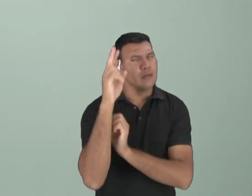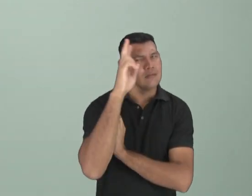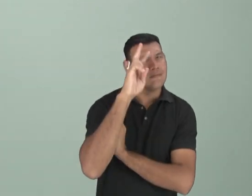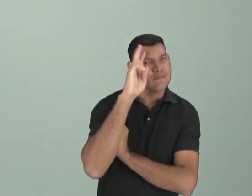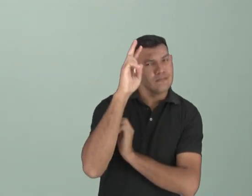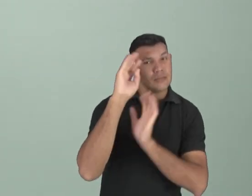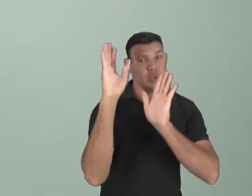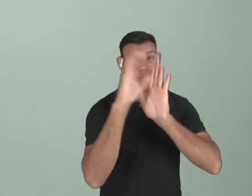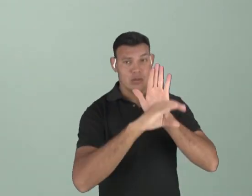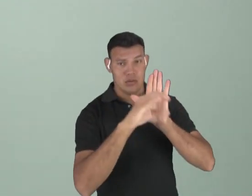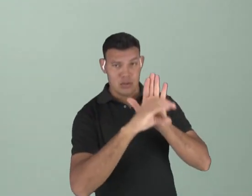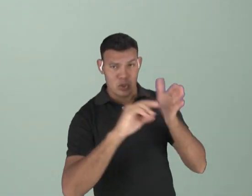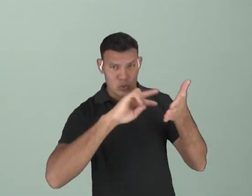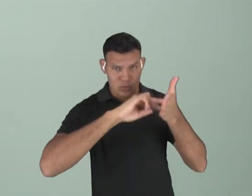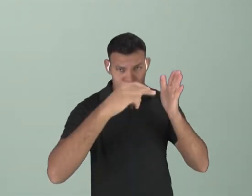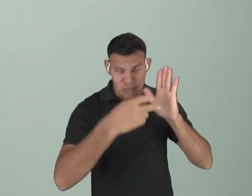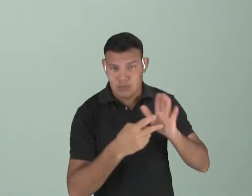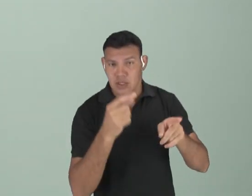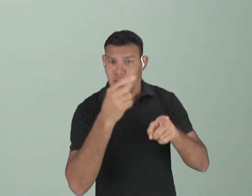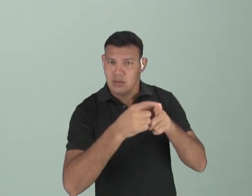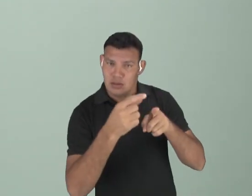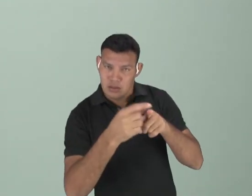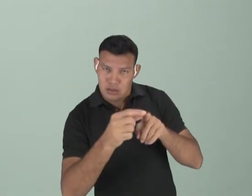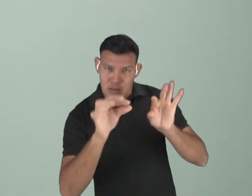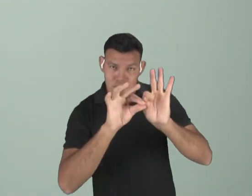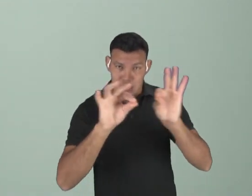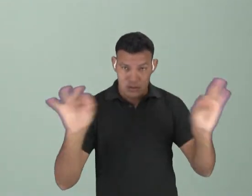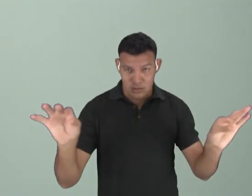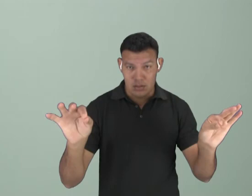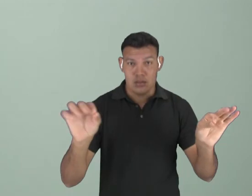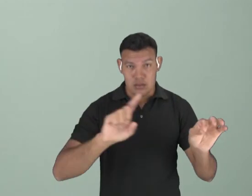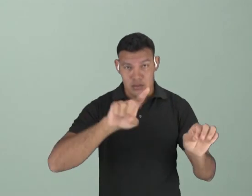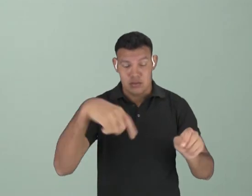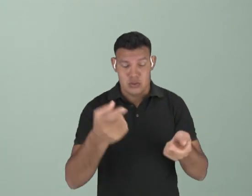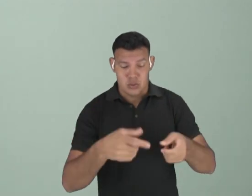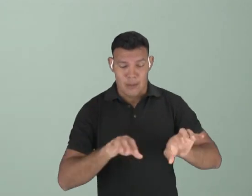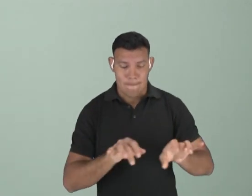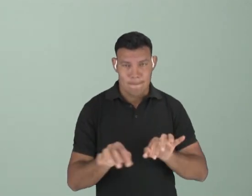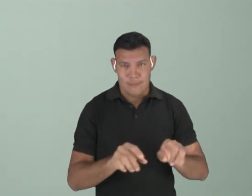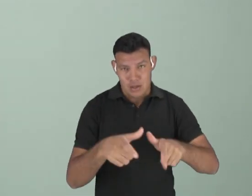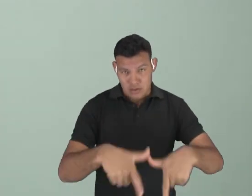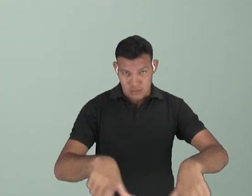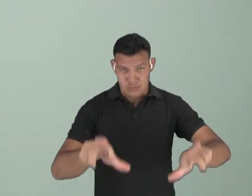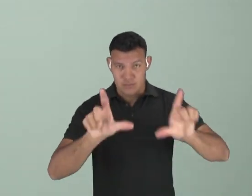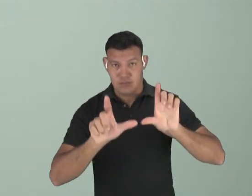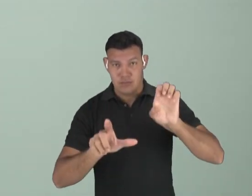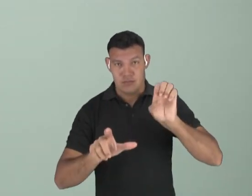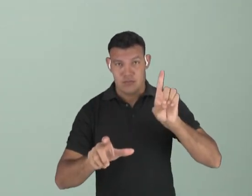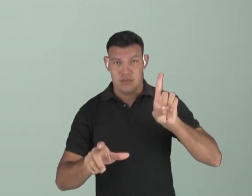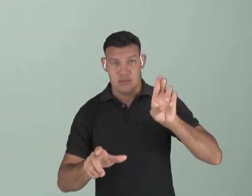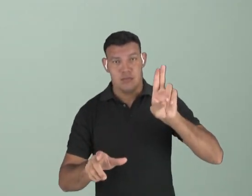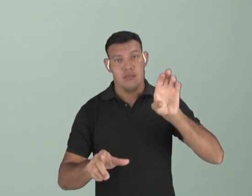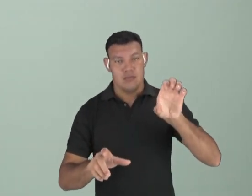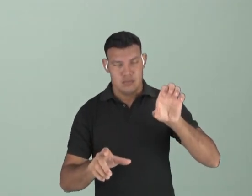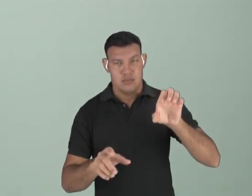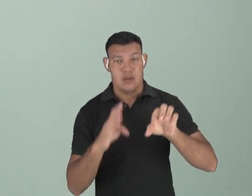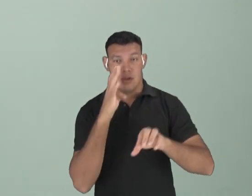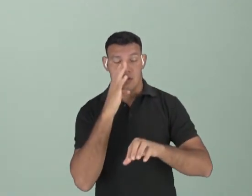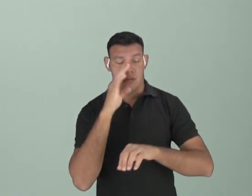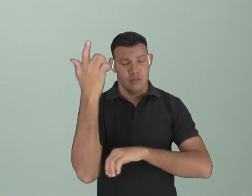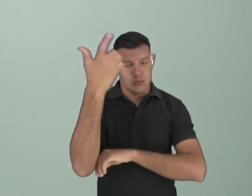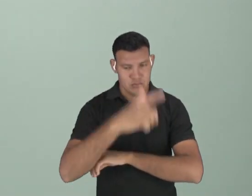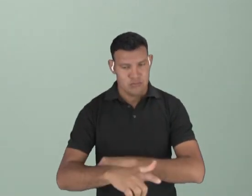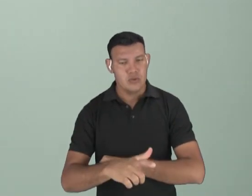tenha compreendido aí retomado os conceitos que envolvem as unidades de comprimento depois compareceu na plataforma da